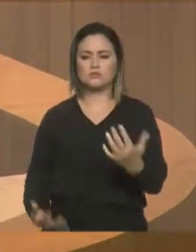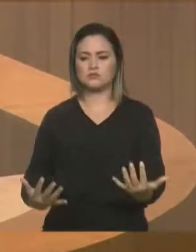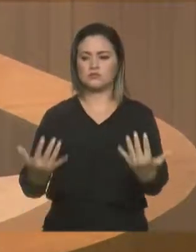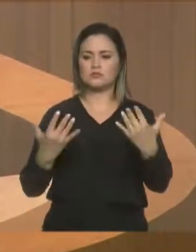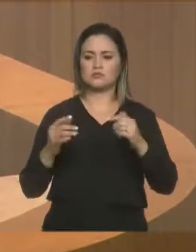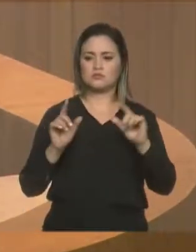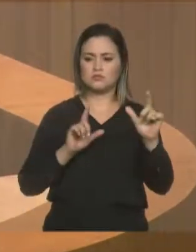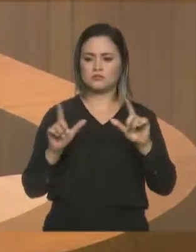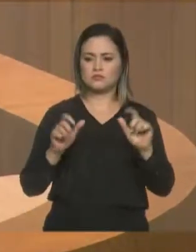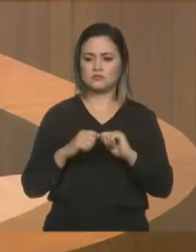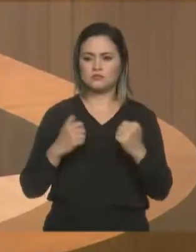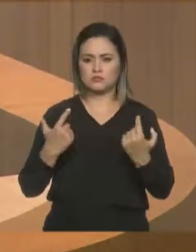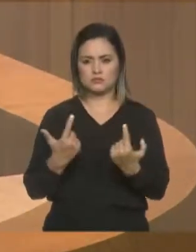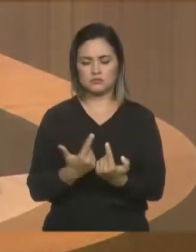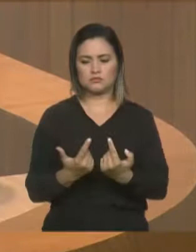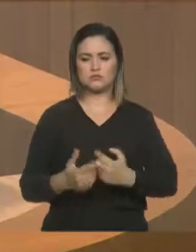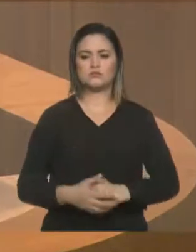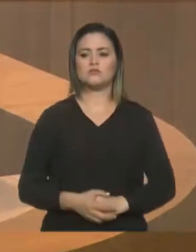TV Assembleia.